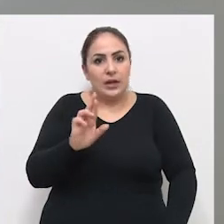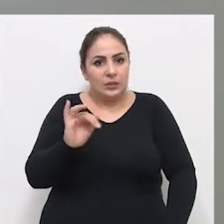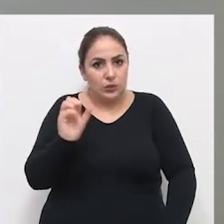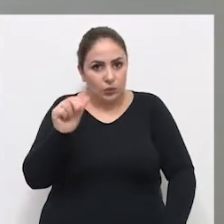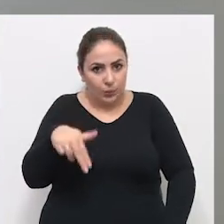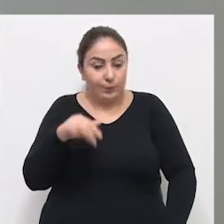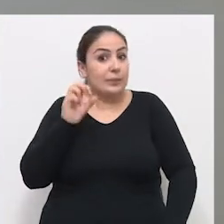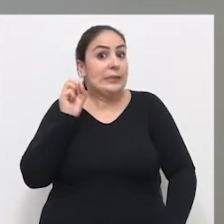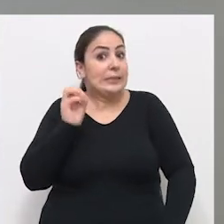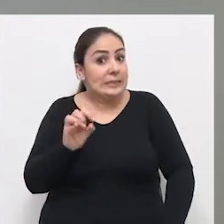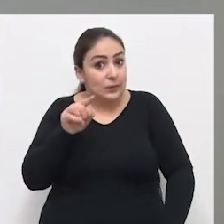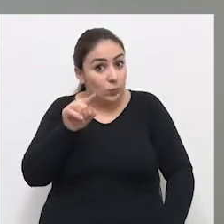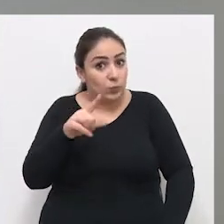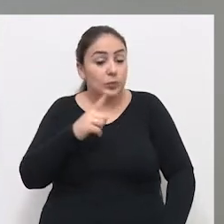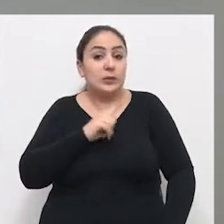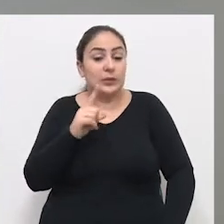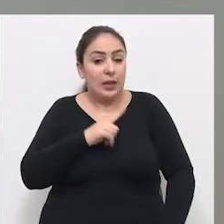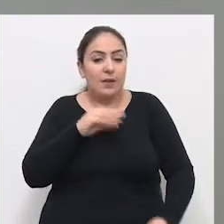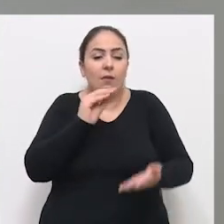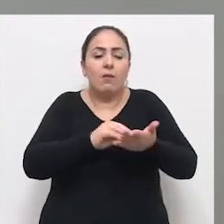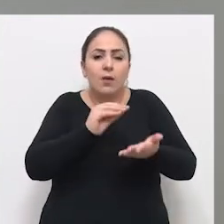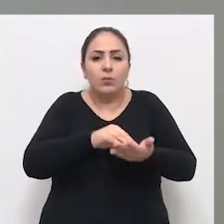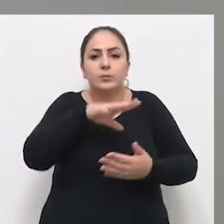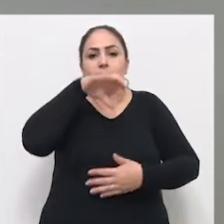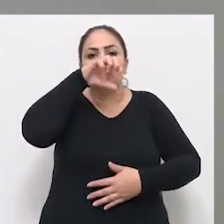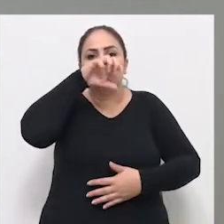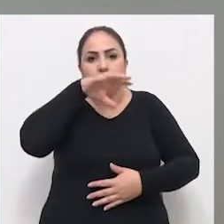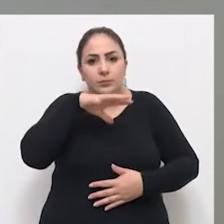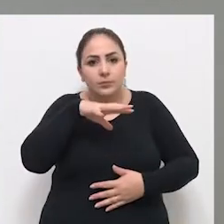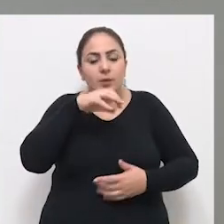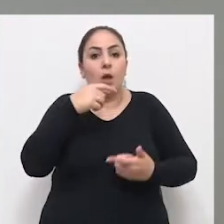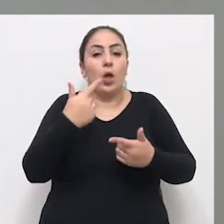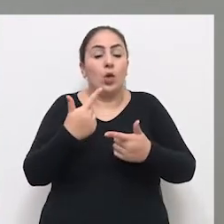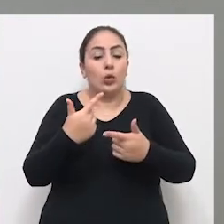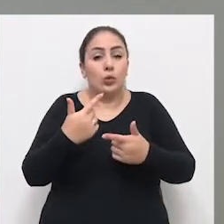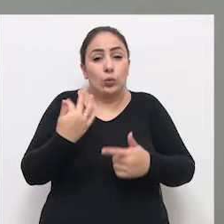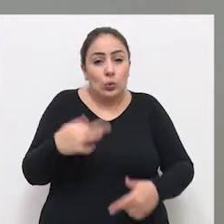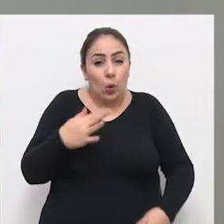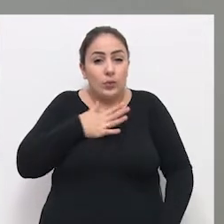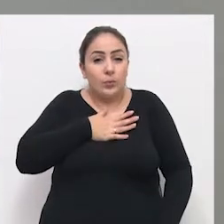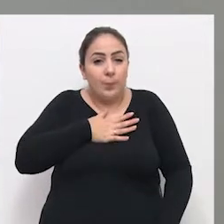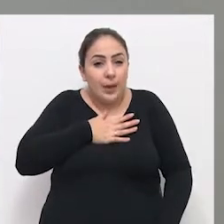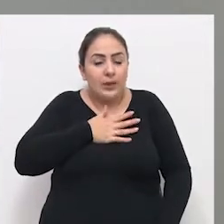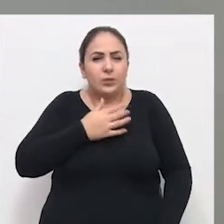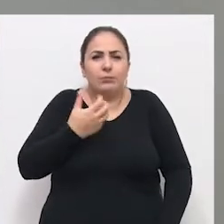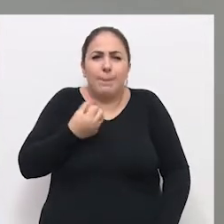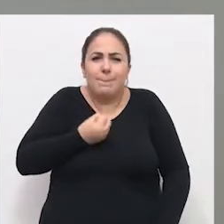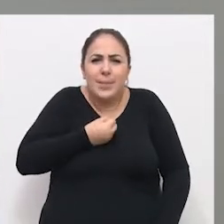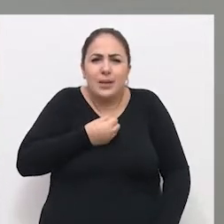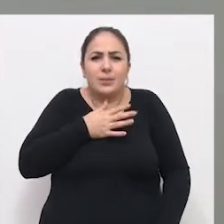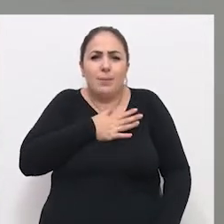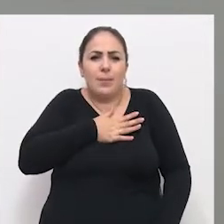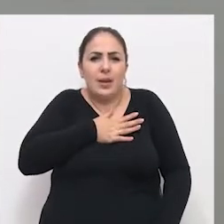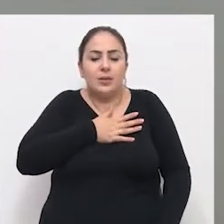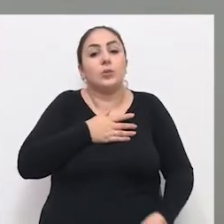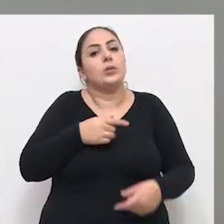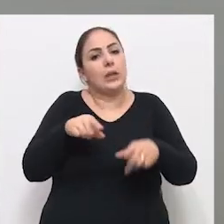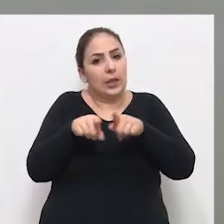desses sintomas, você tenha falta de ar, dor no peito, aperto no peito,